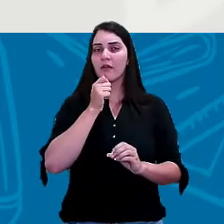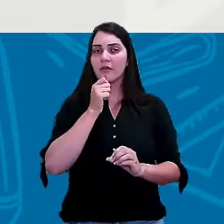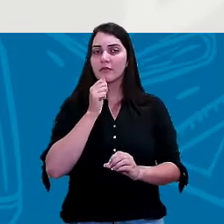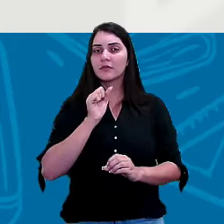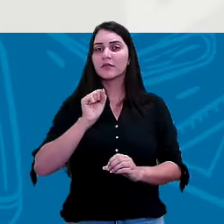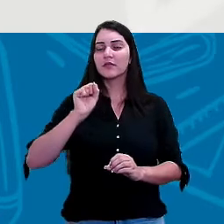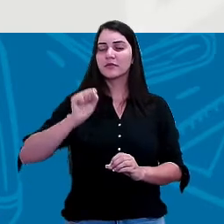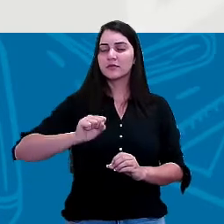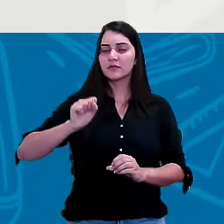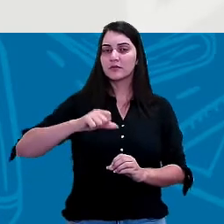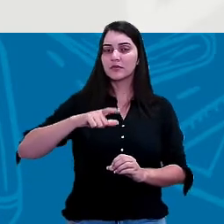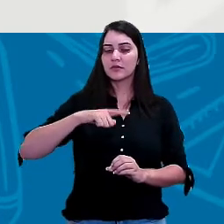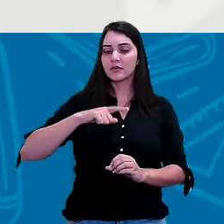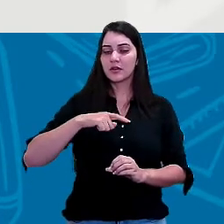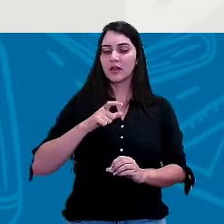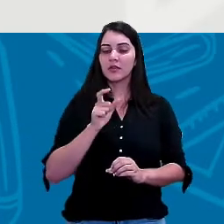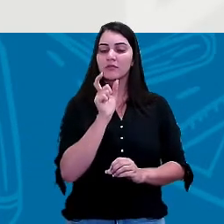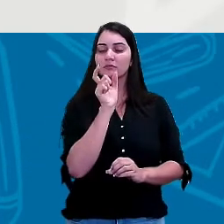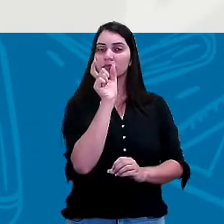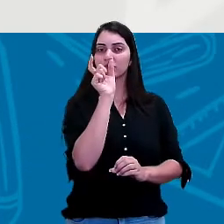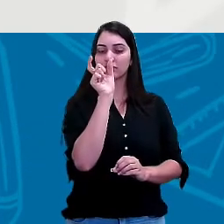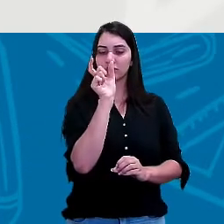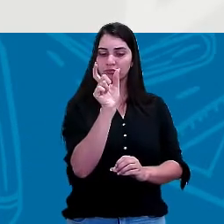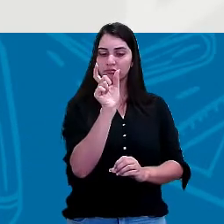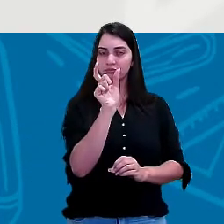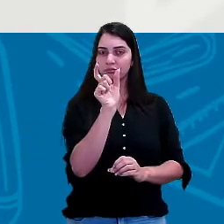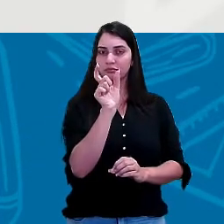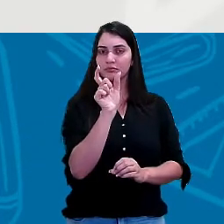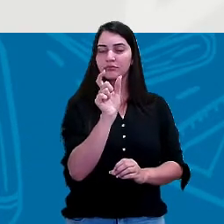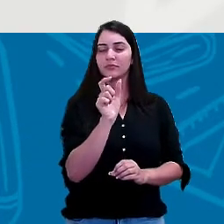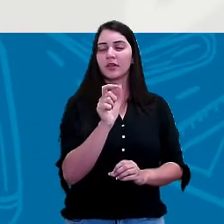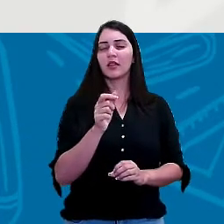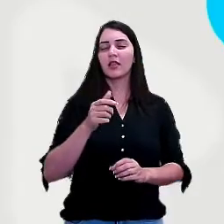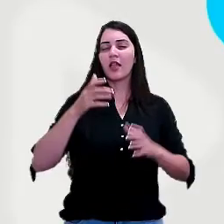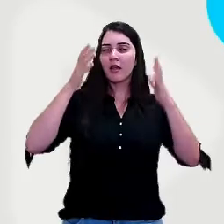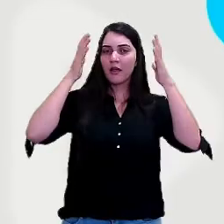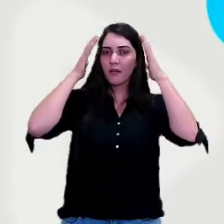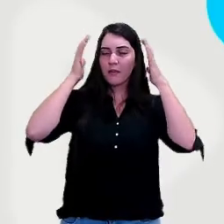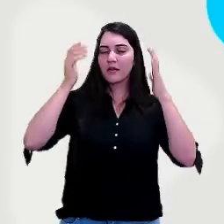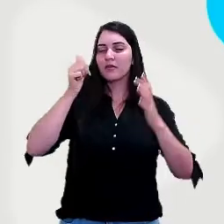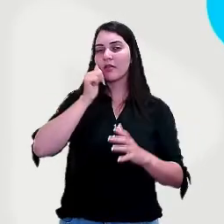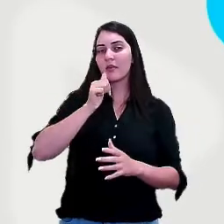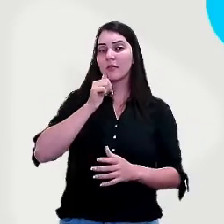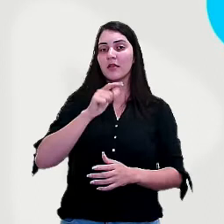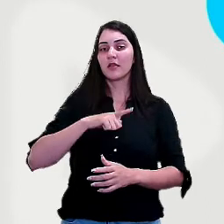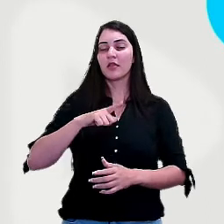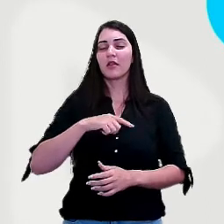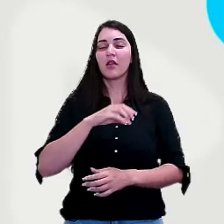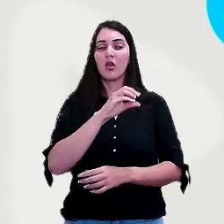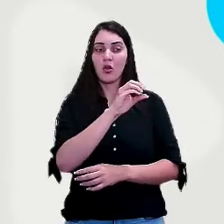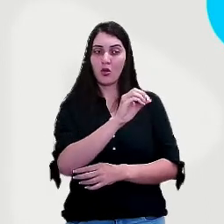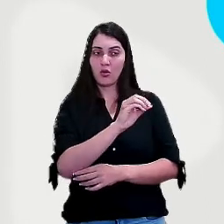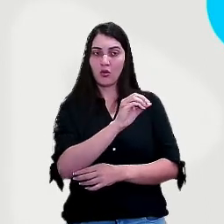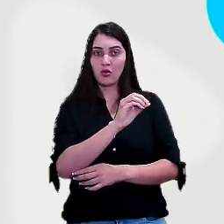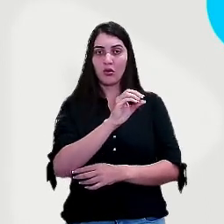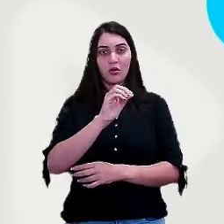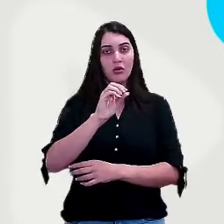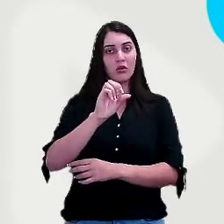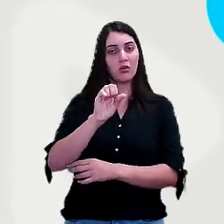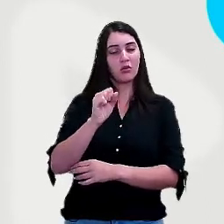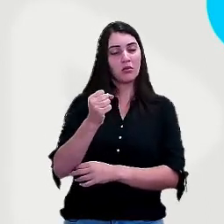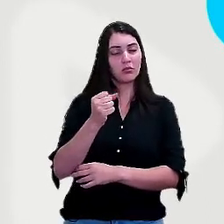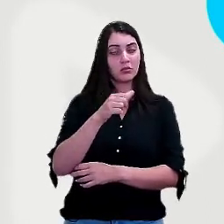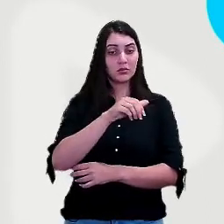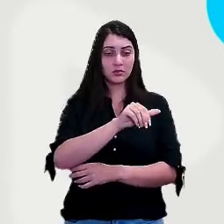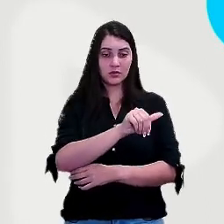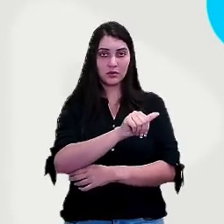ó, a fila, a cola em cima da cabeça da menina. Temos o o, os, a e as. Então vamos